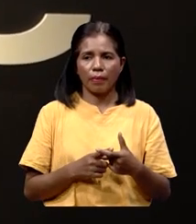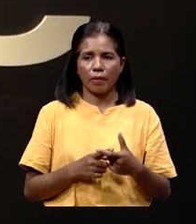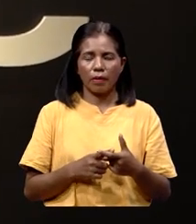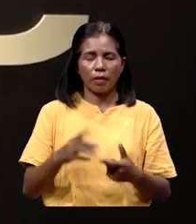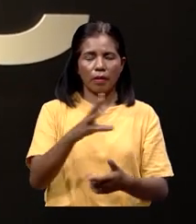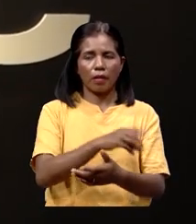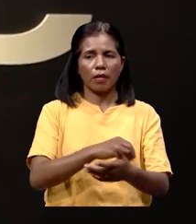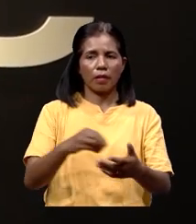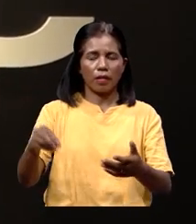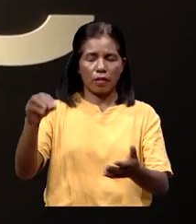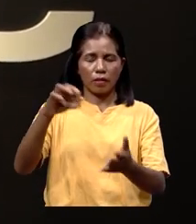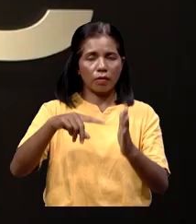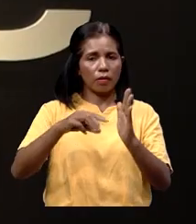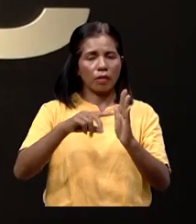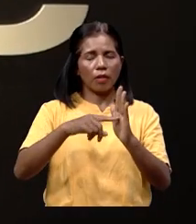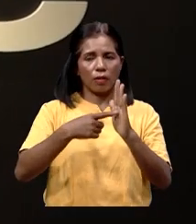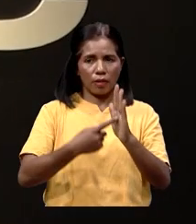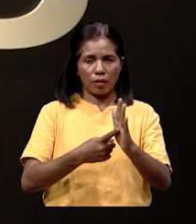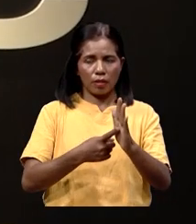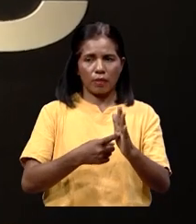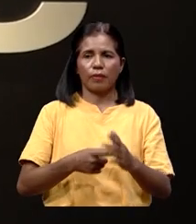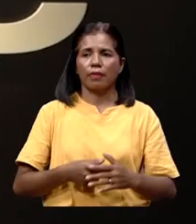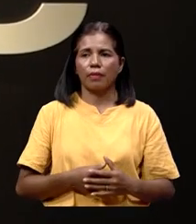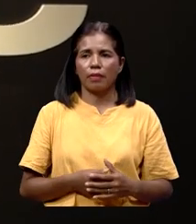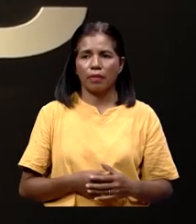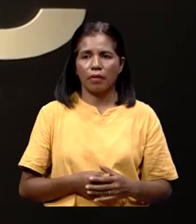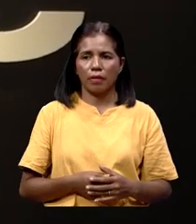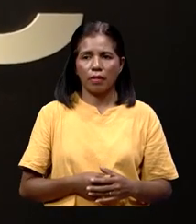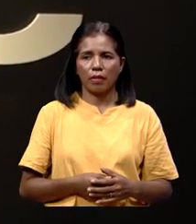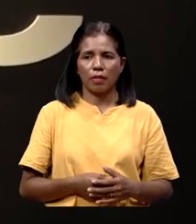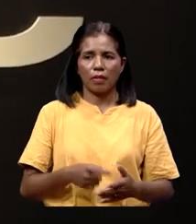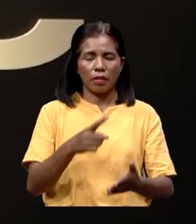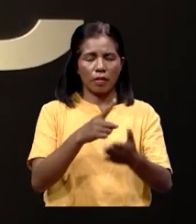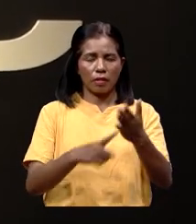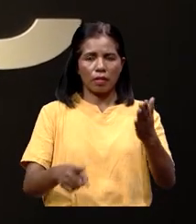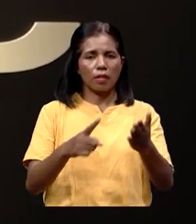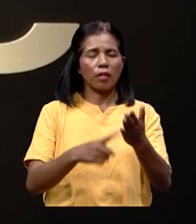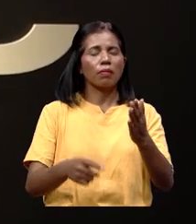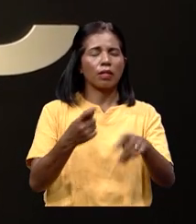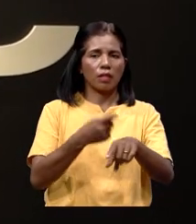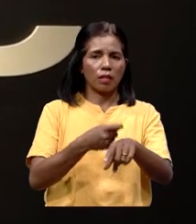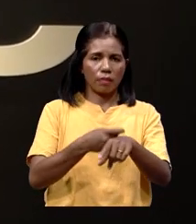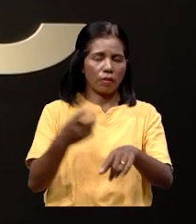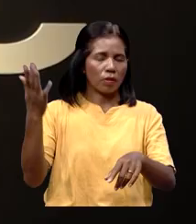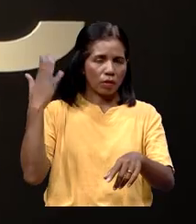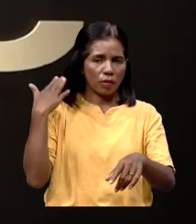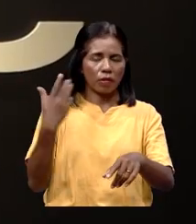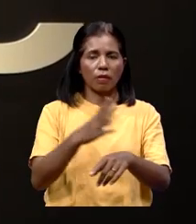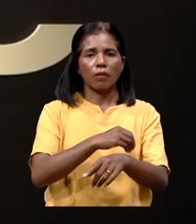fundir ou adaptar a origem científica da